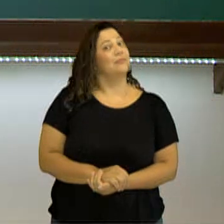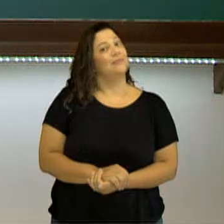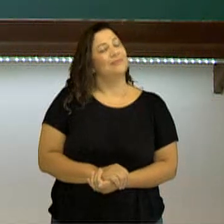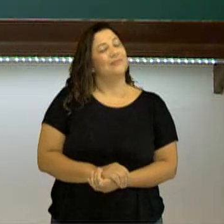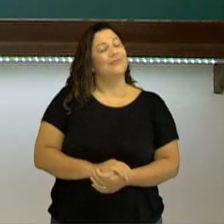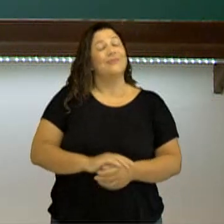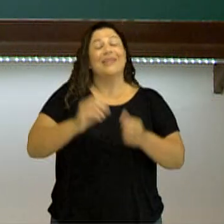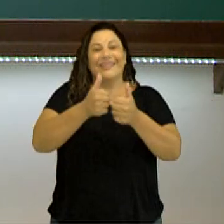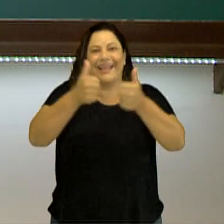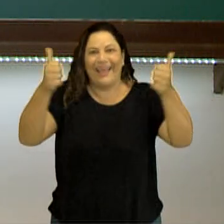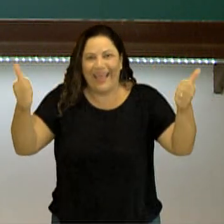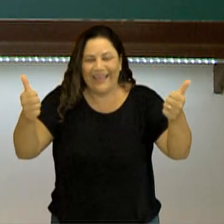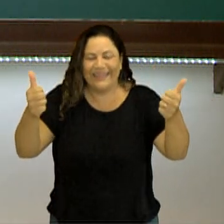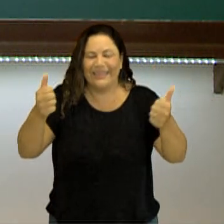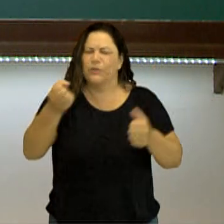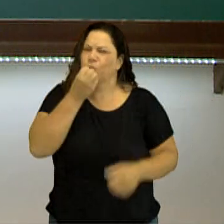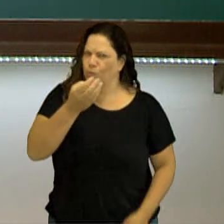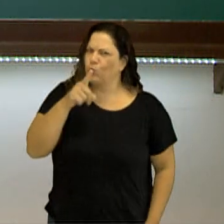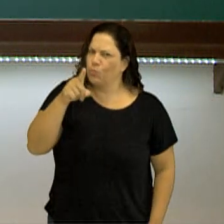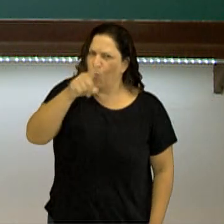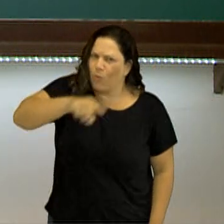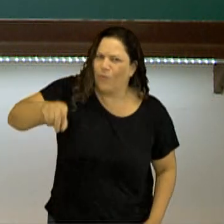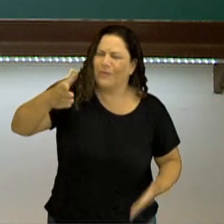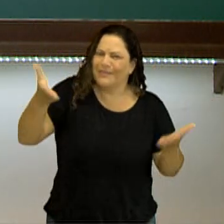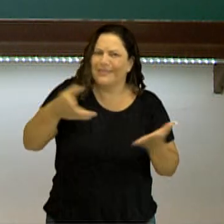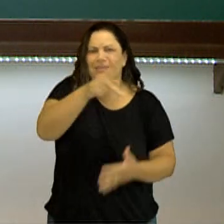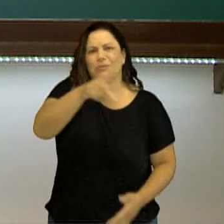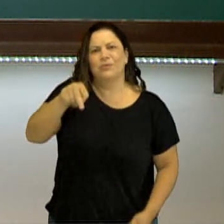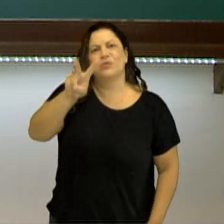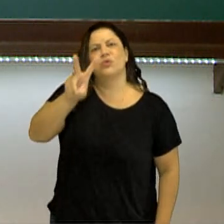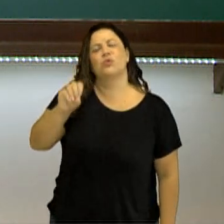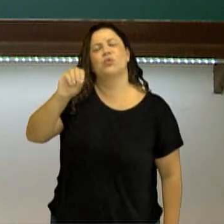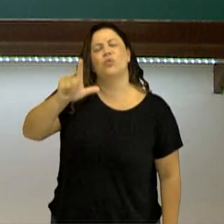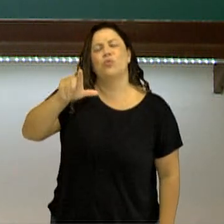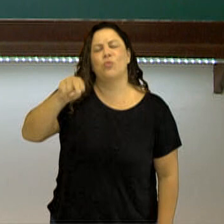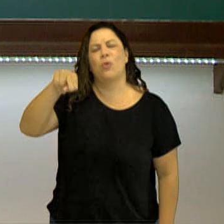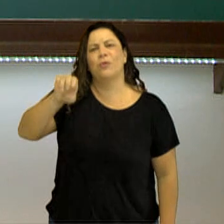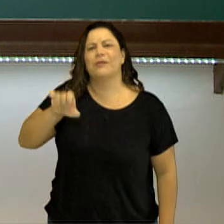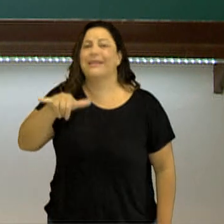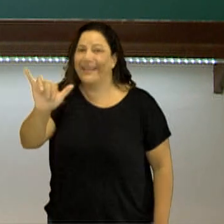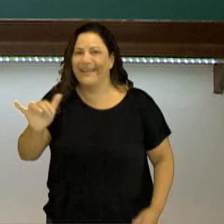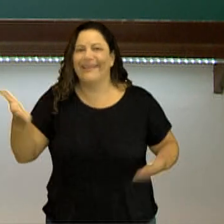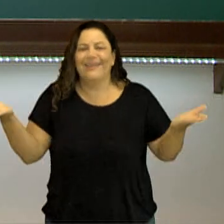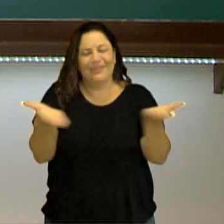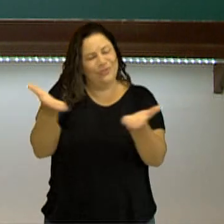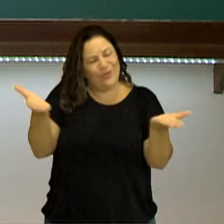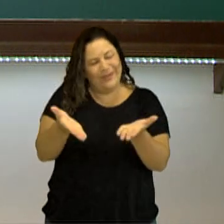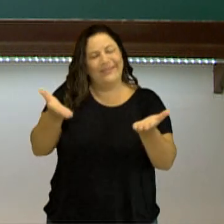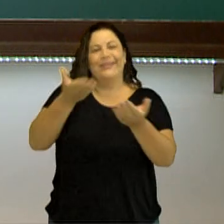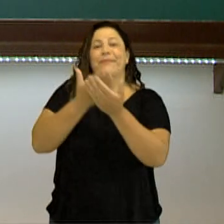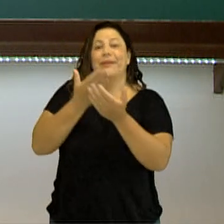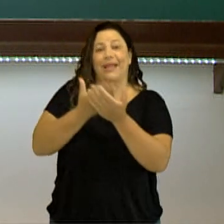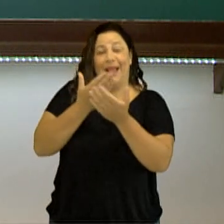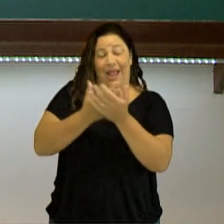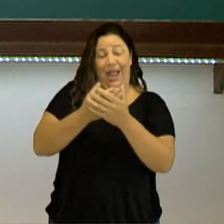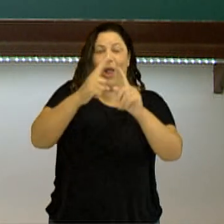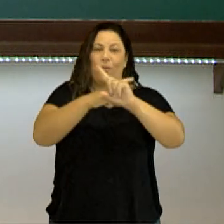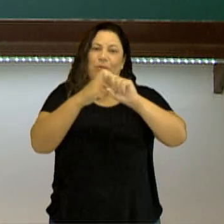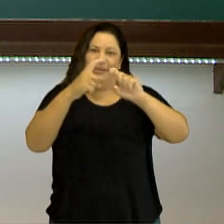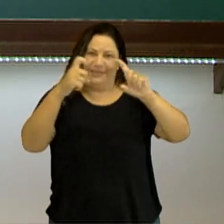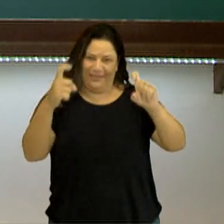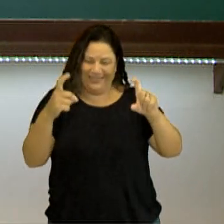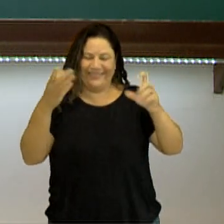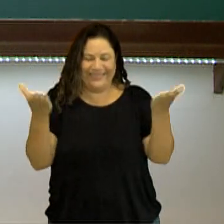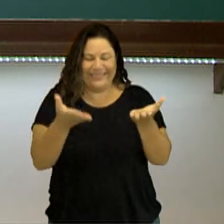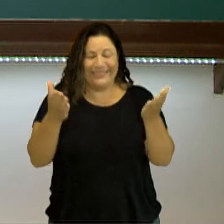E aí, pessoal, tudo bem com vocês? Aqui é o professor Volney. Estou aqui para mais uma aula de ciências. Estou aqui junto